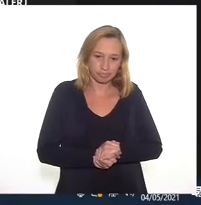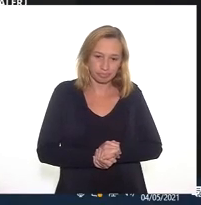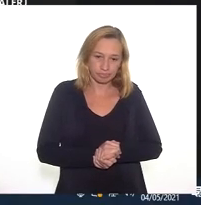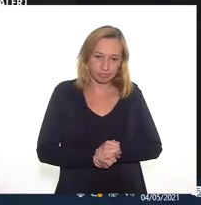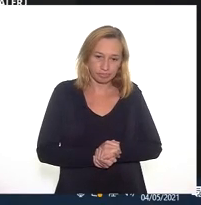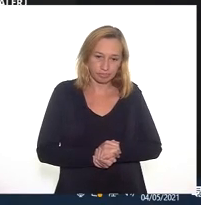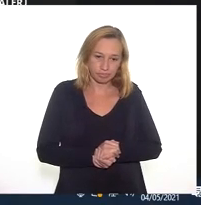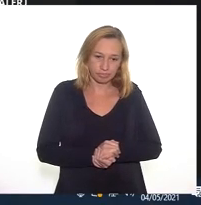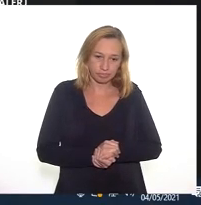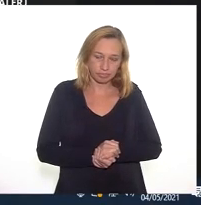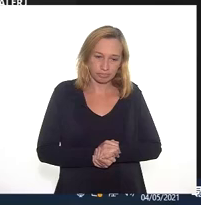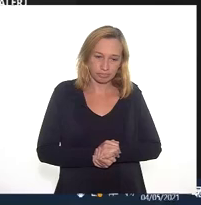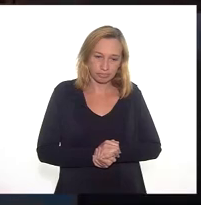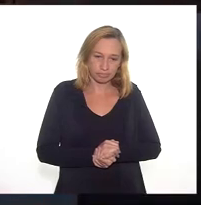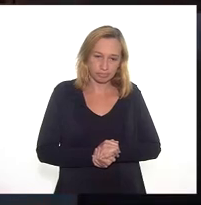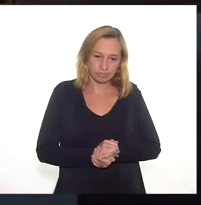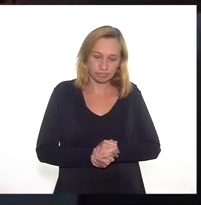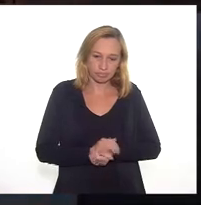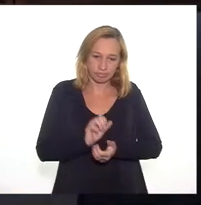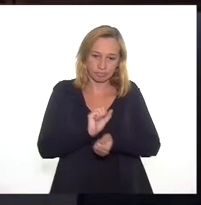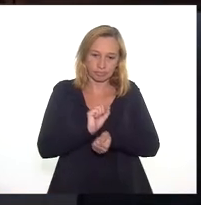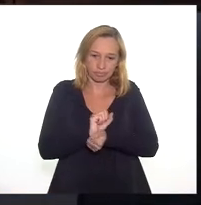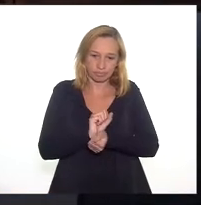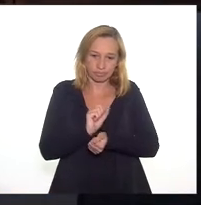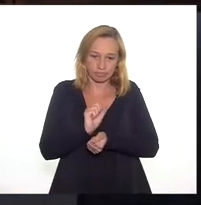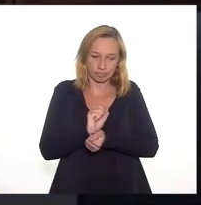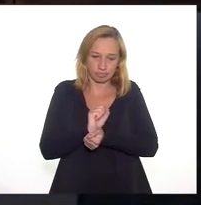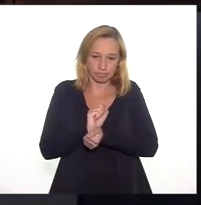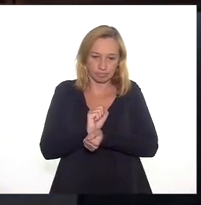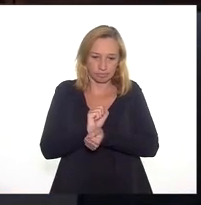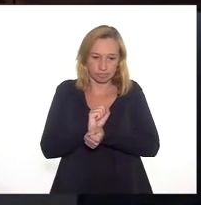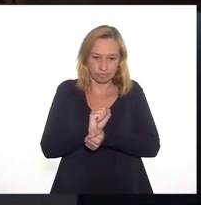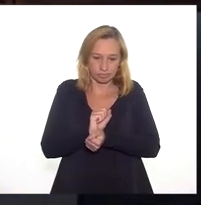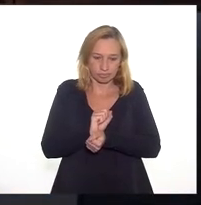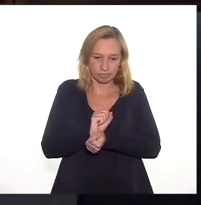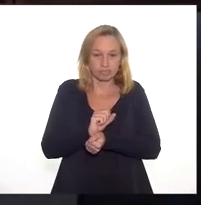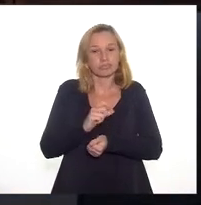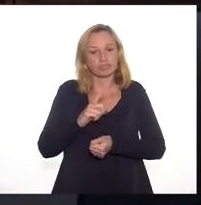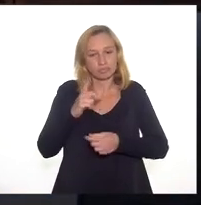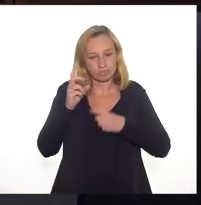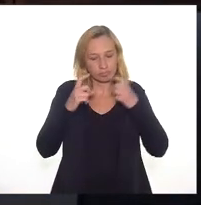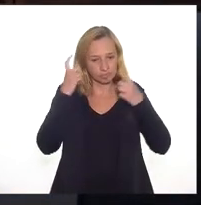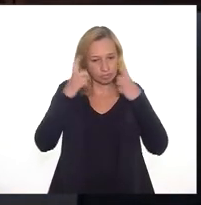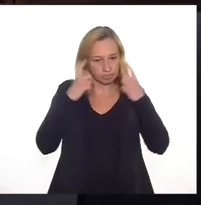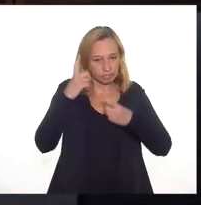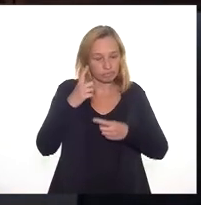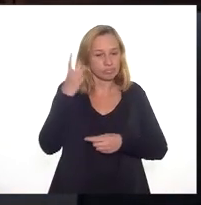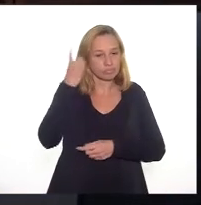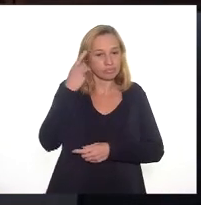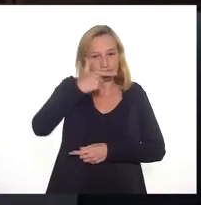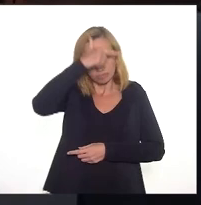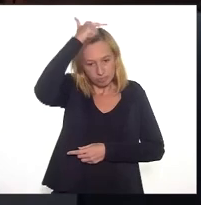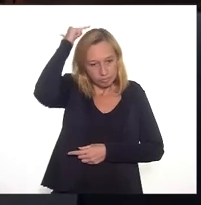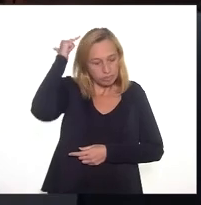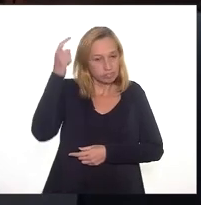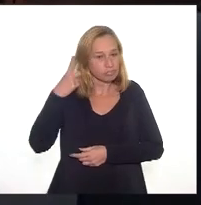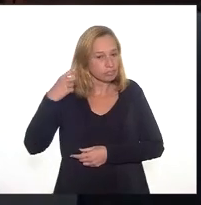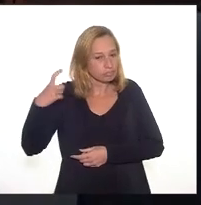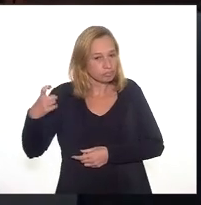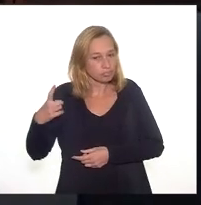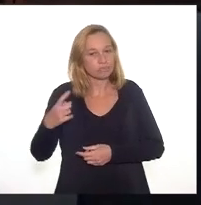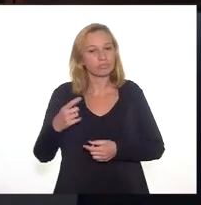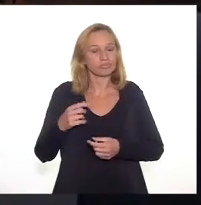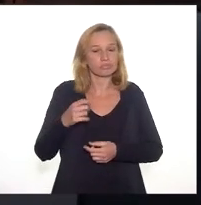do tá ligado. Choque. Um instante, por favor, Alexandre. Cuidado aí. Eu sempre tenho uma preocupação. Luiz Paulo, seu som está aberto. A Lucinha